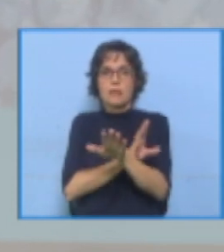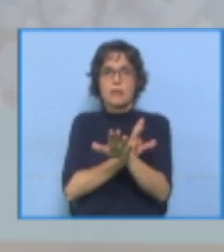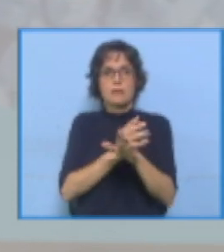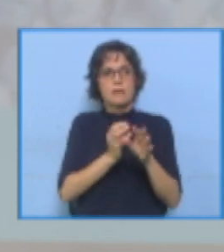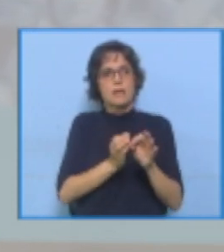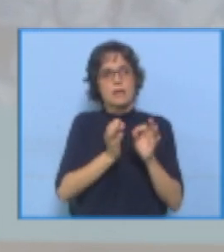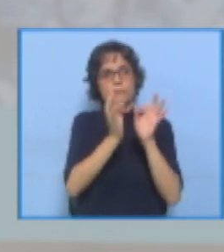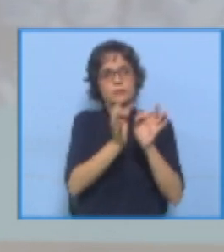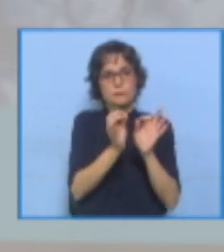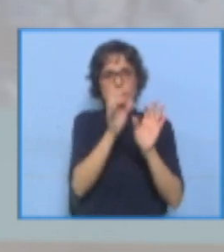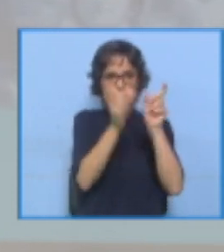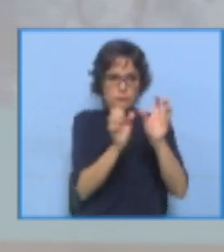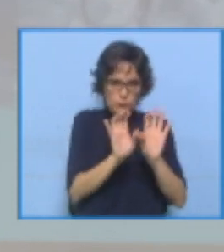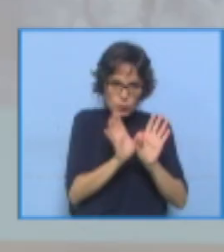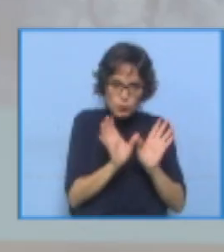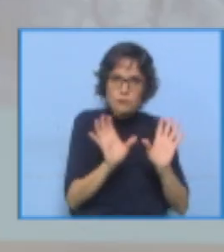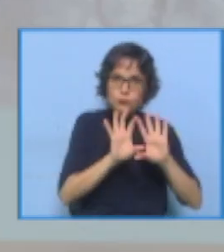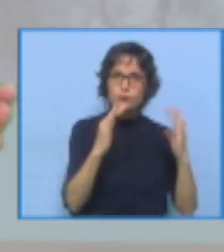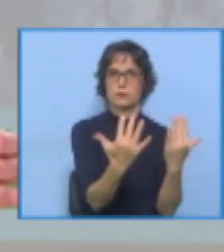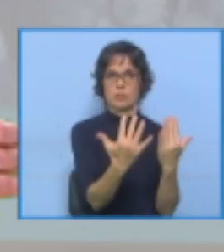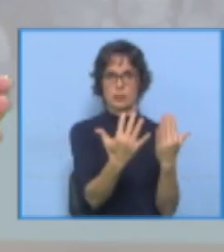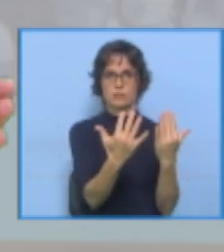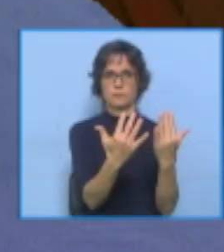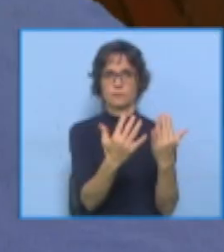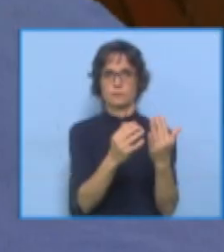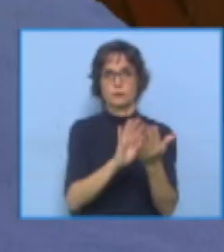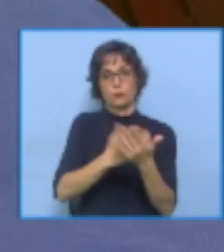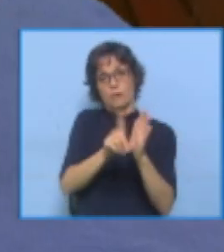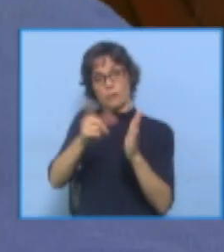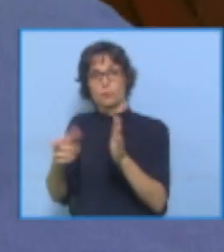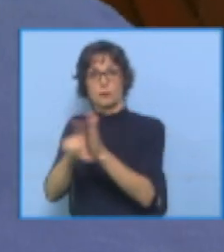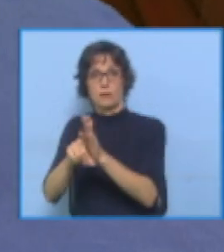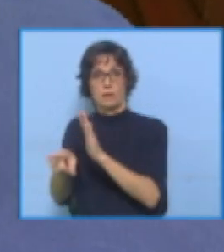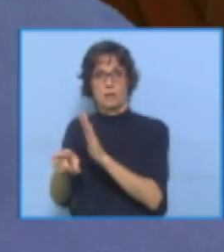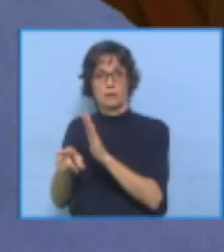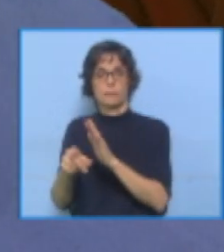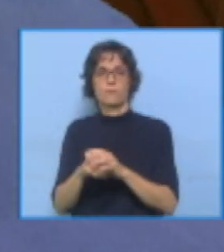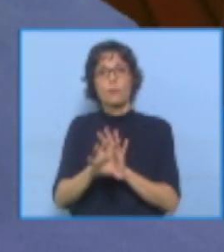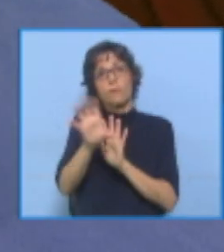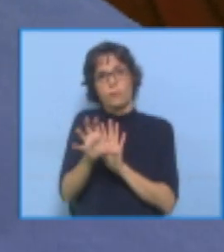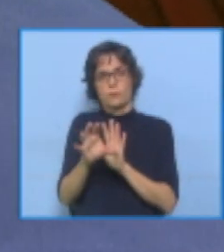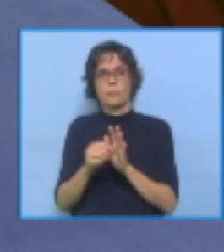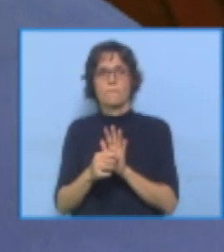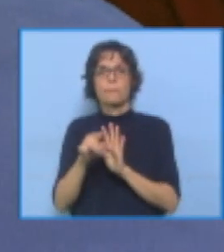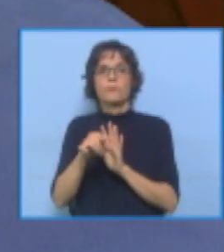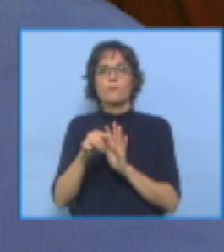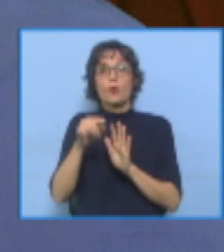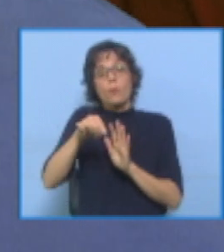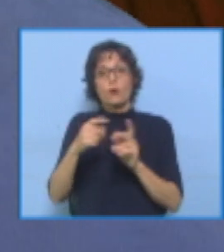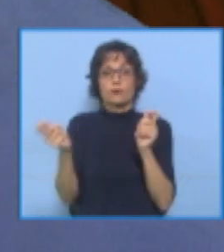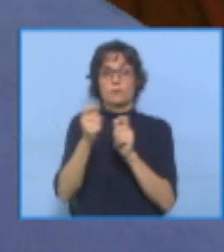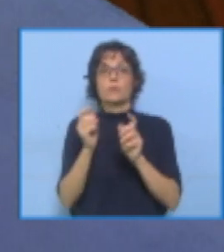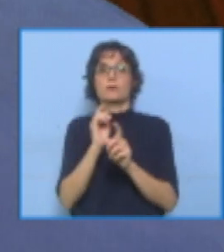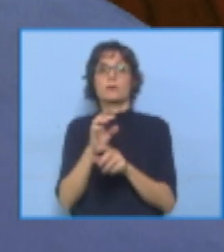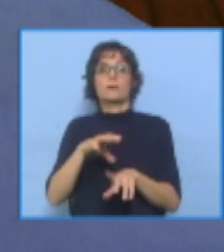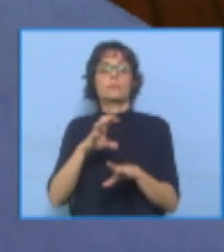vezes a lei nem sequer é justa. Por isso, quando nós neste momento, em Portugal, estamos a debater se devemos ou não legislar sobre